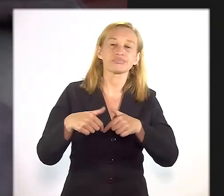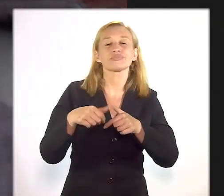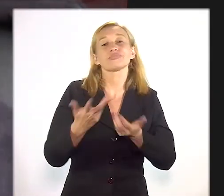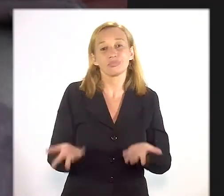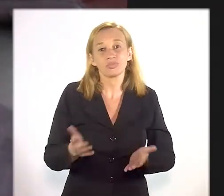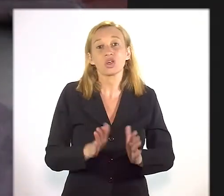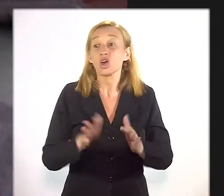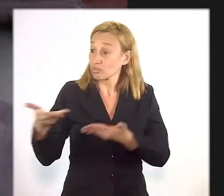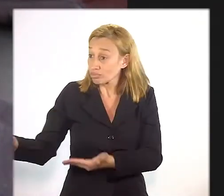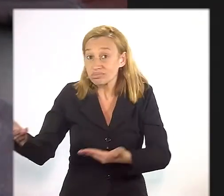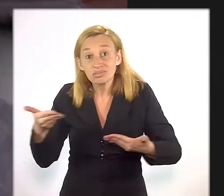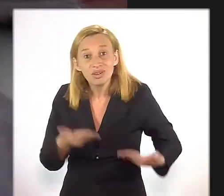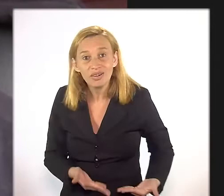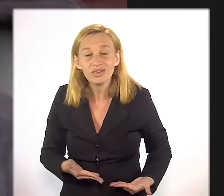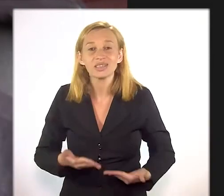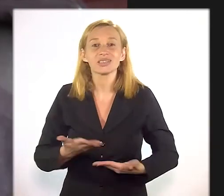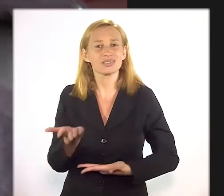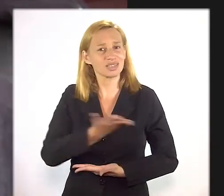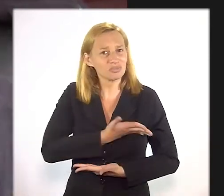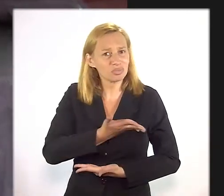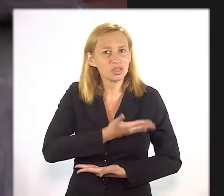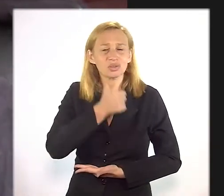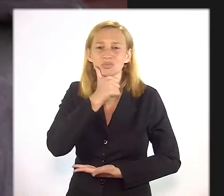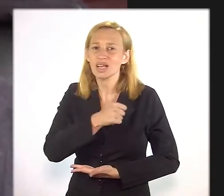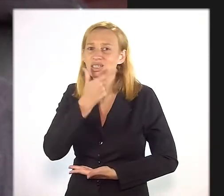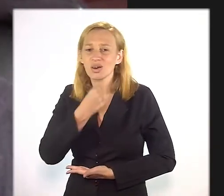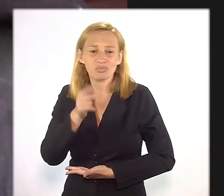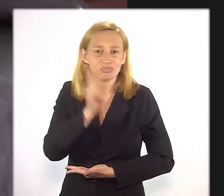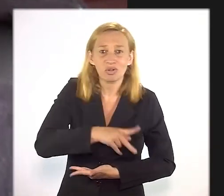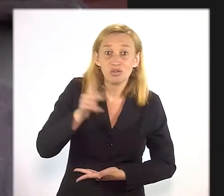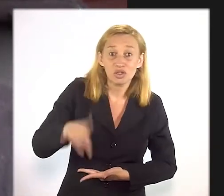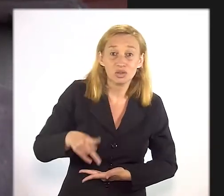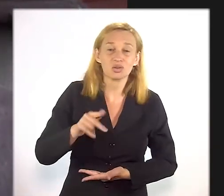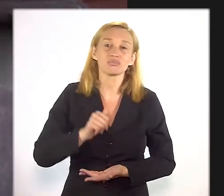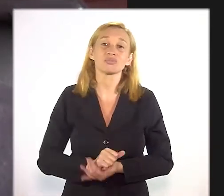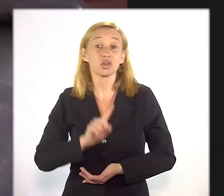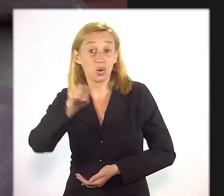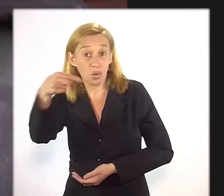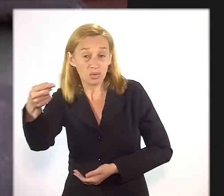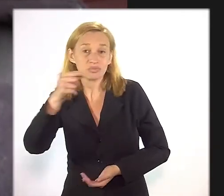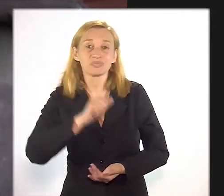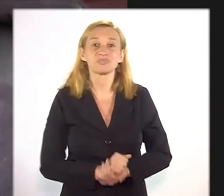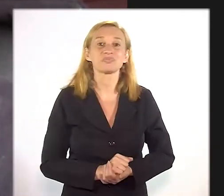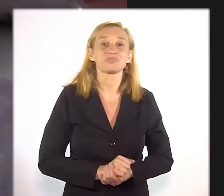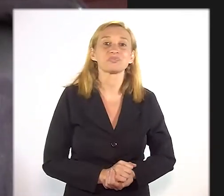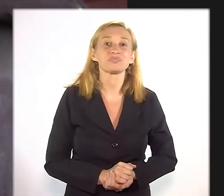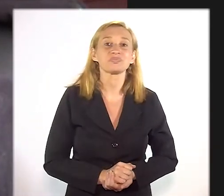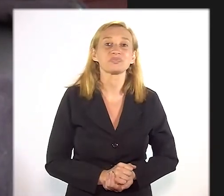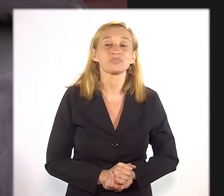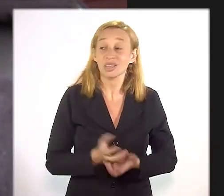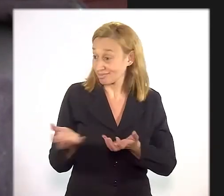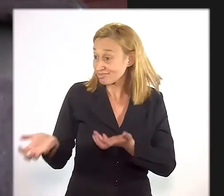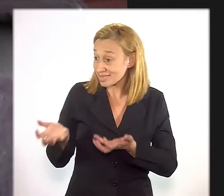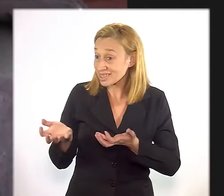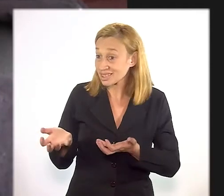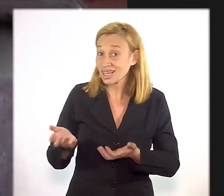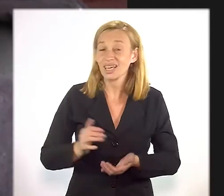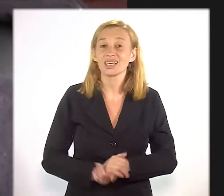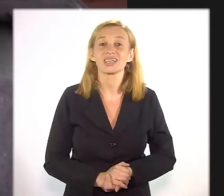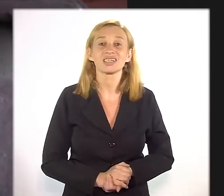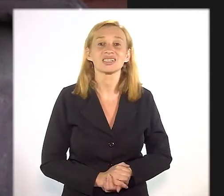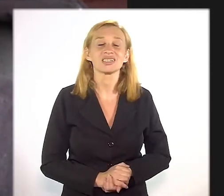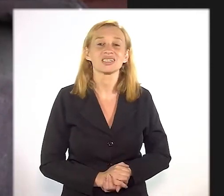século XIX. Então, eu convido os companheiros e as companheiras, professores e educadores, para,